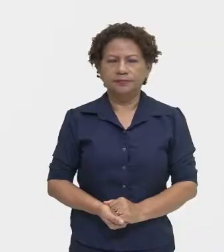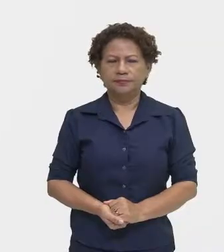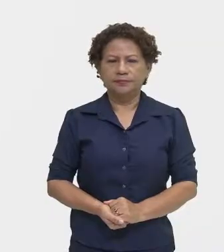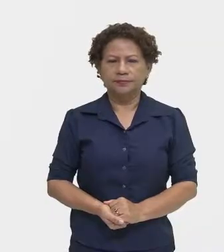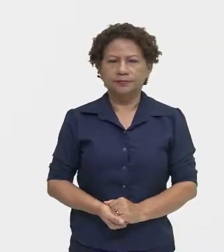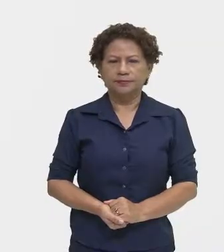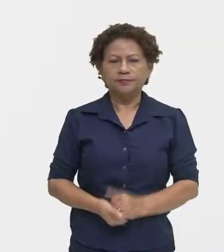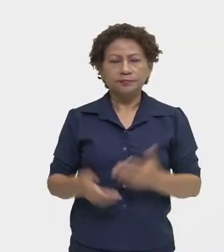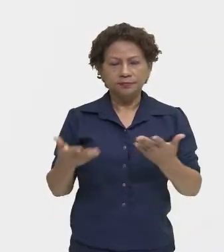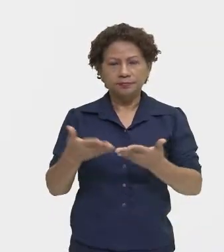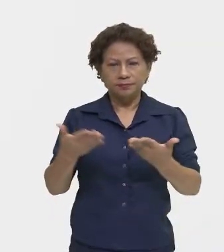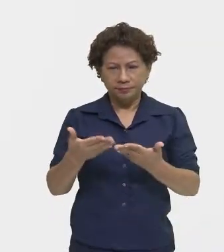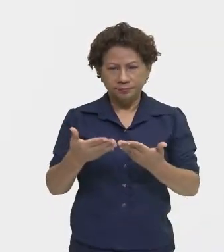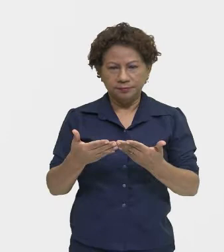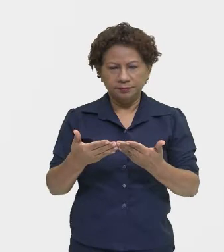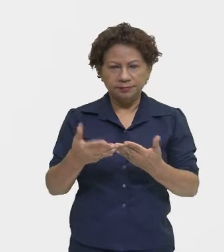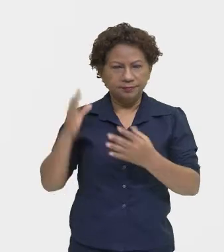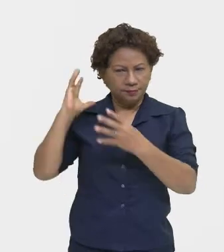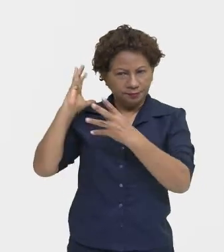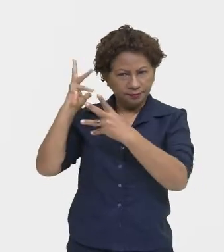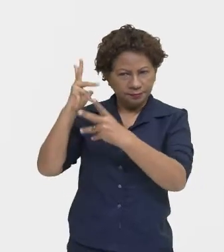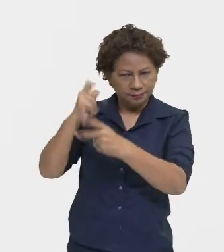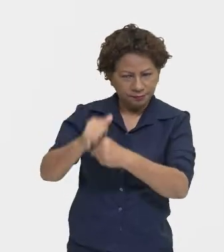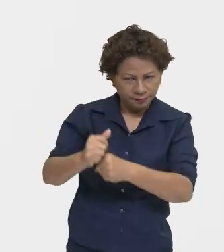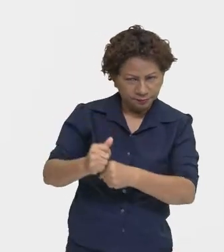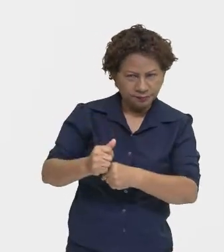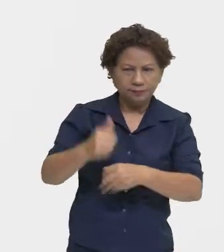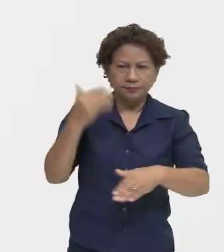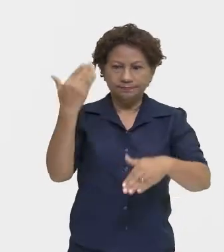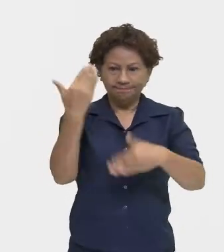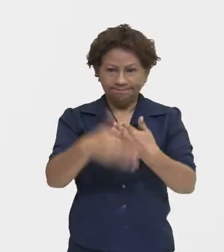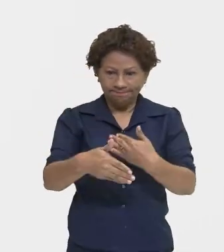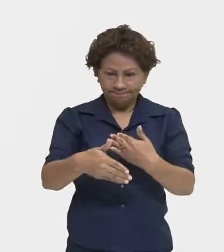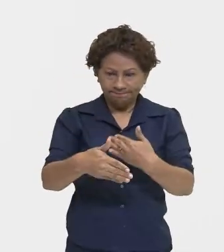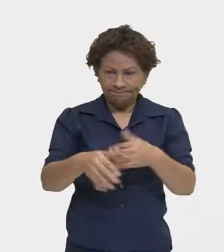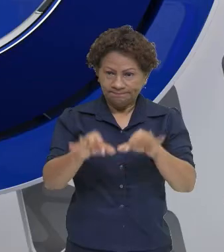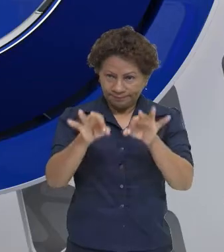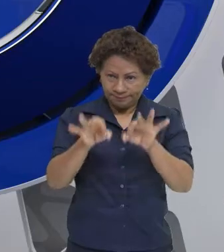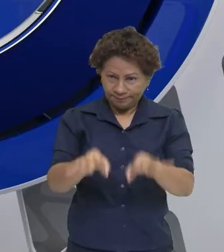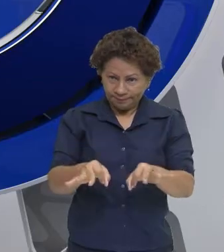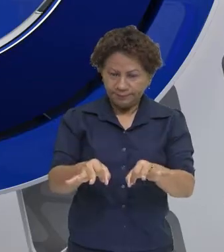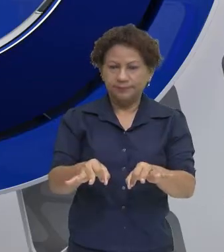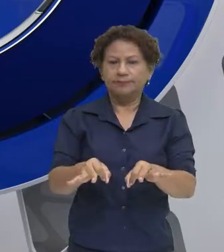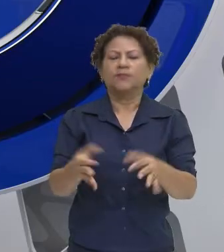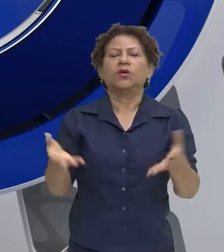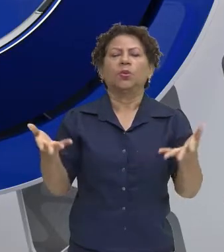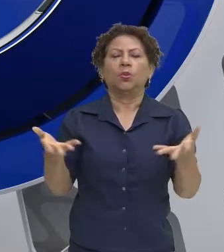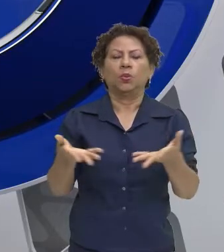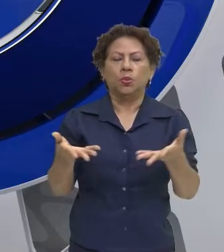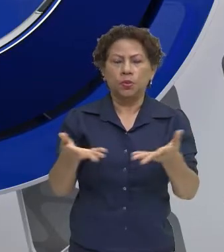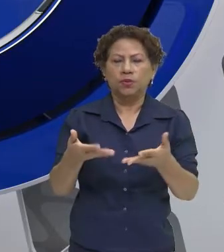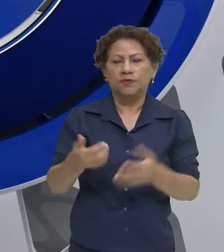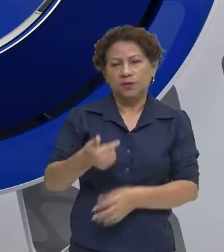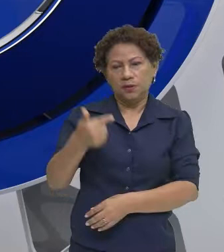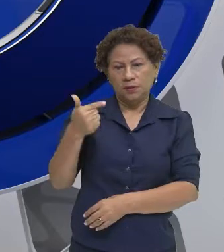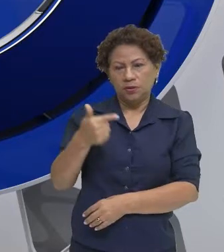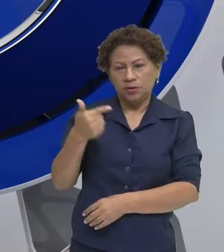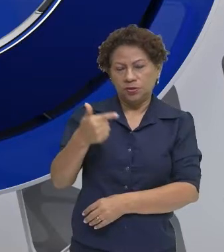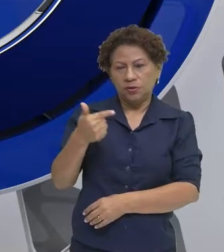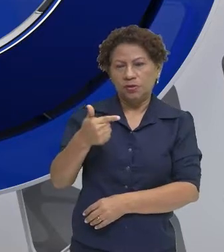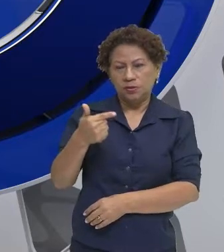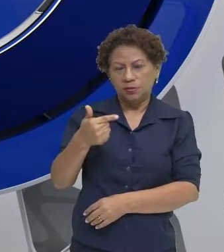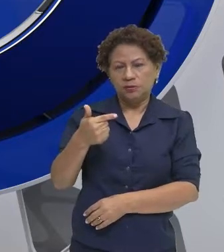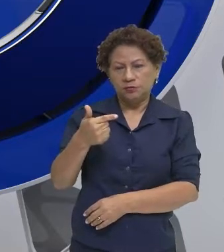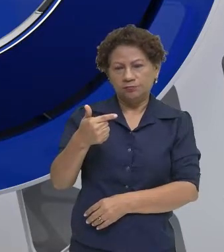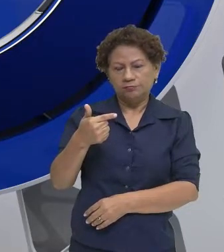Então, aula 12, né? A revisão e a avaliação. Certo? Então, hoje vai ser a nossa segunda